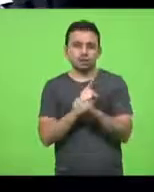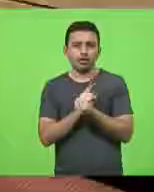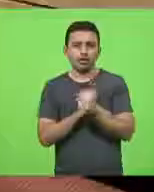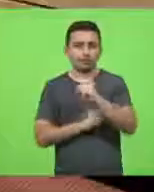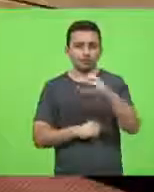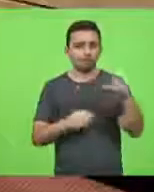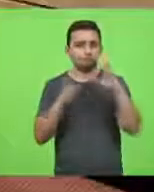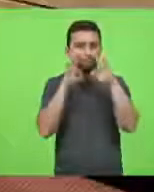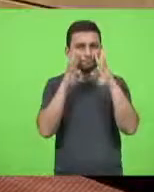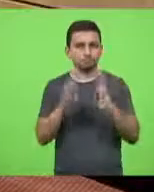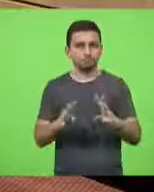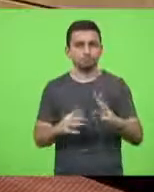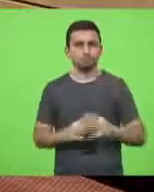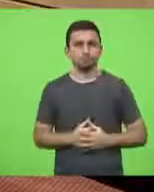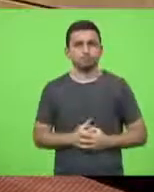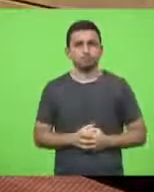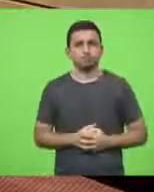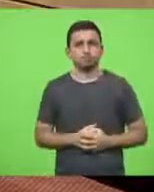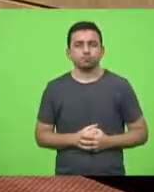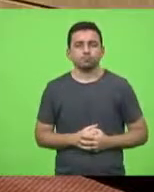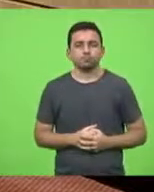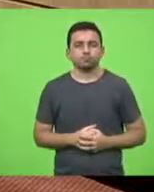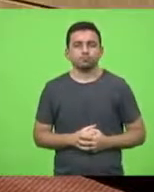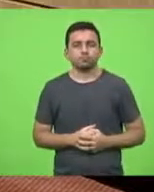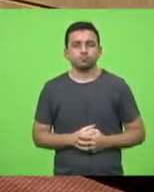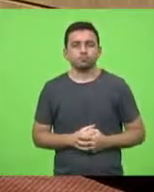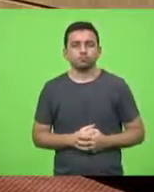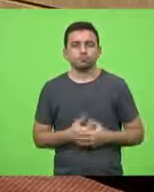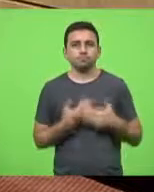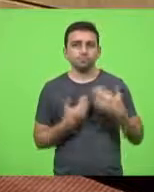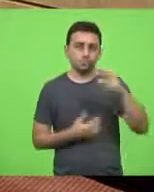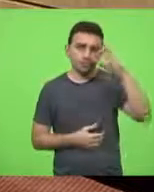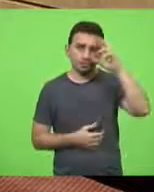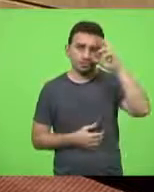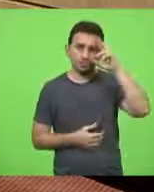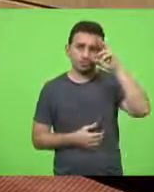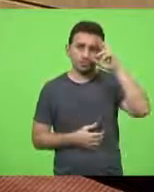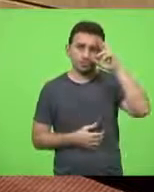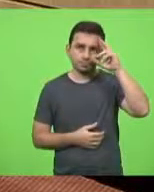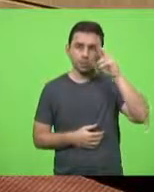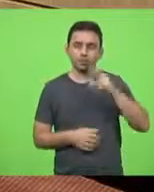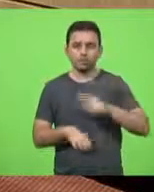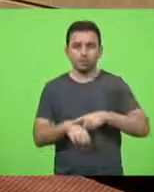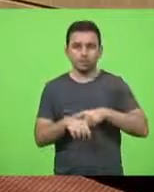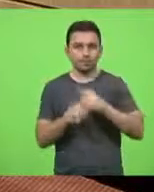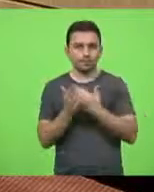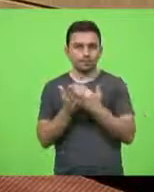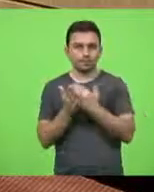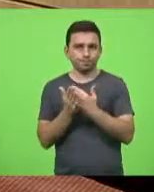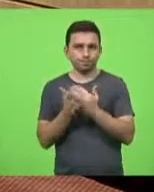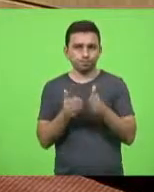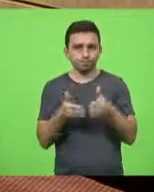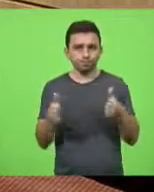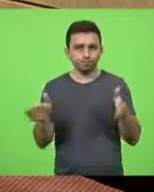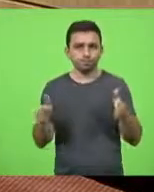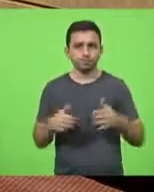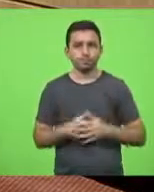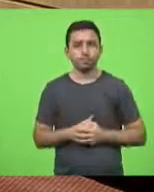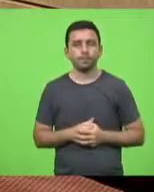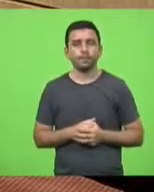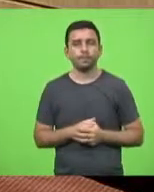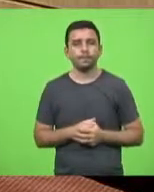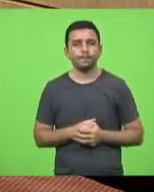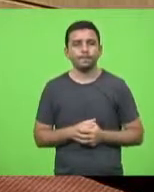presidente. O deputado Alba fará o uso do restante do tempo. Por favor, Ricardo Alba. Do pouco que o Ivan